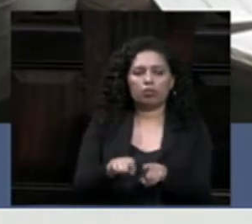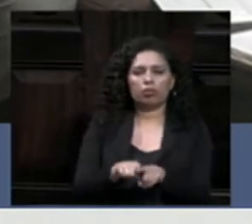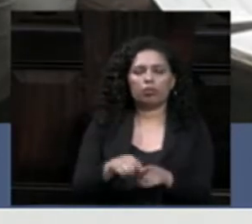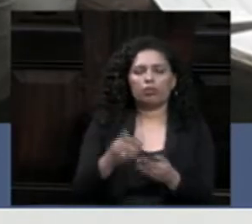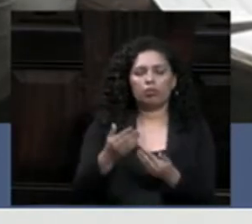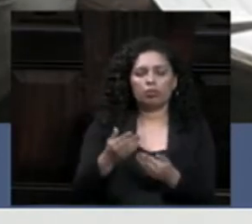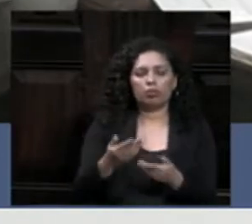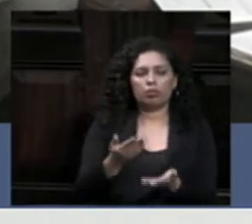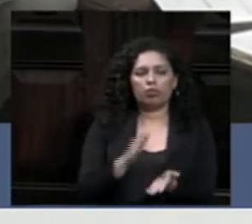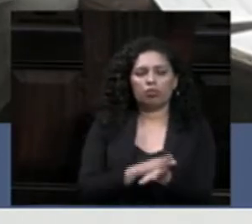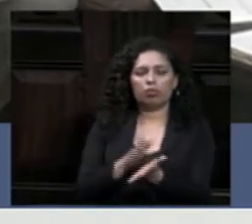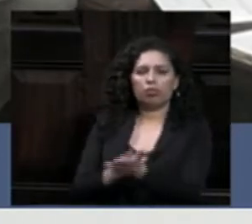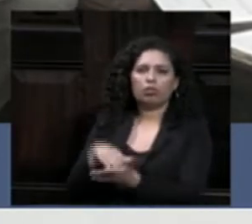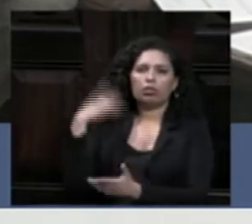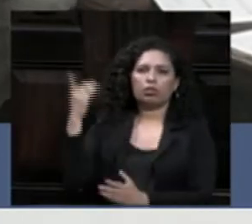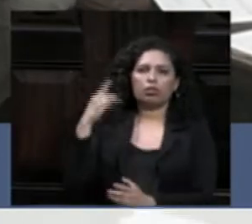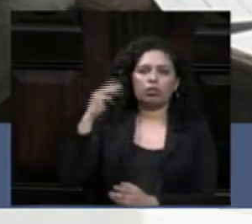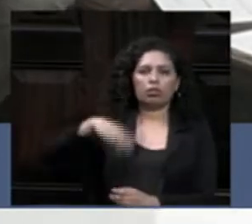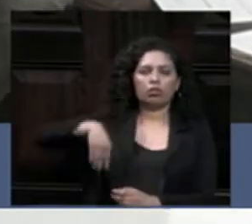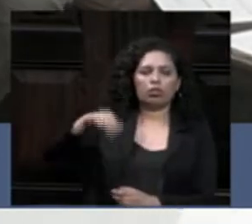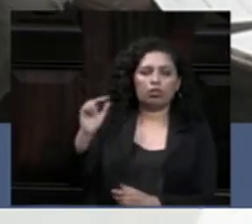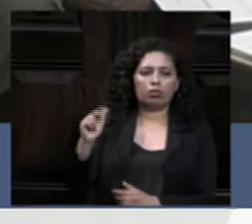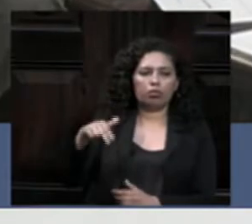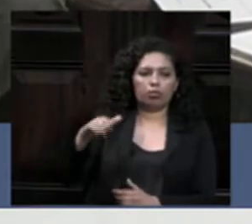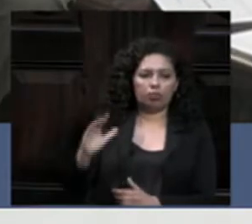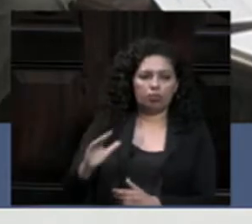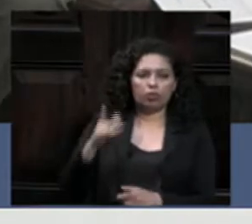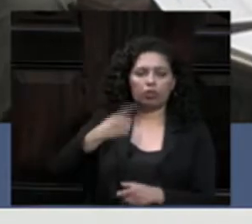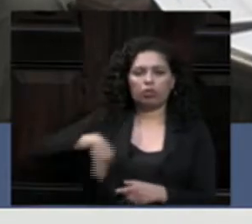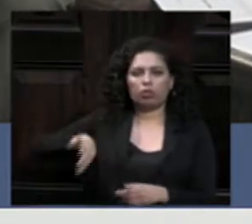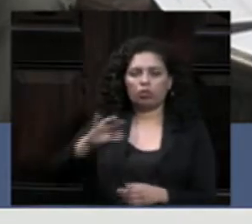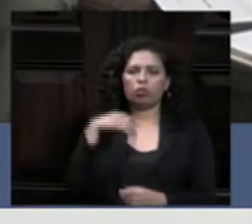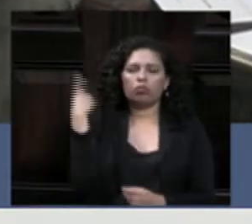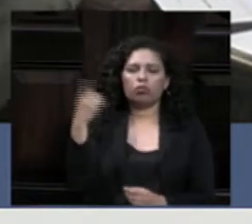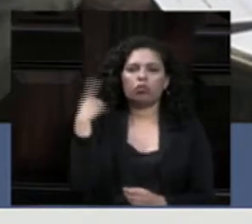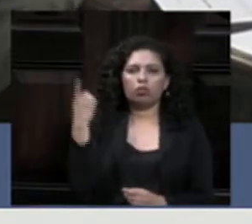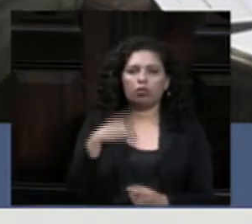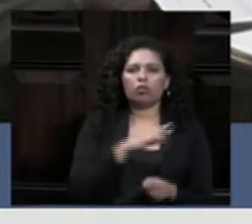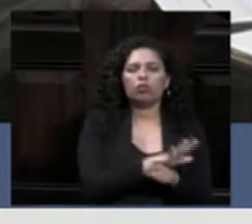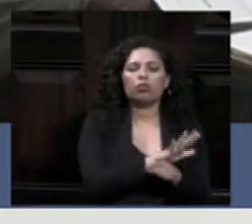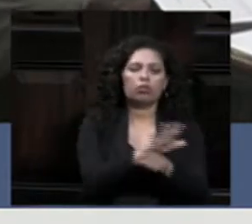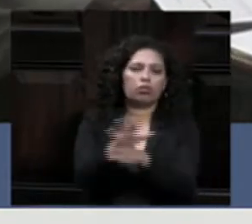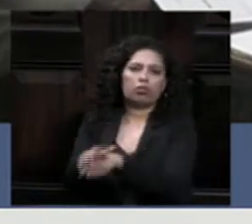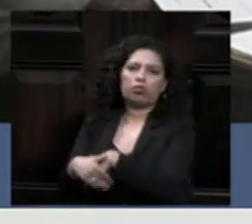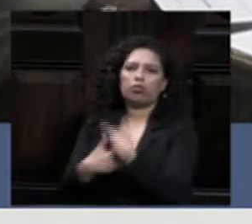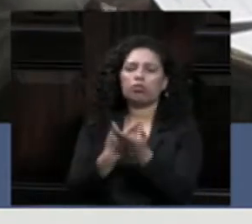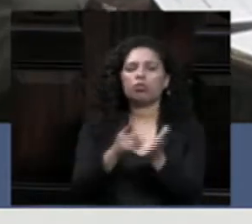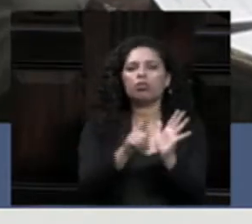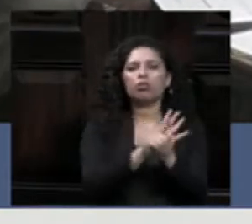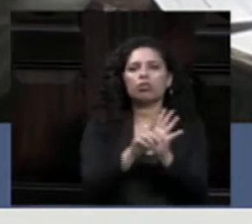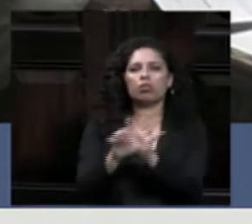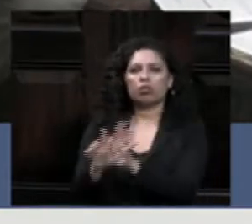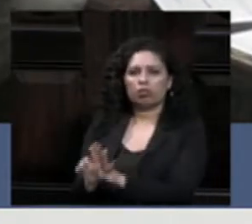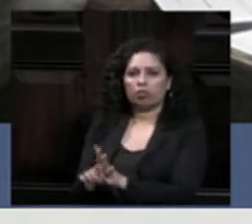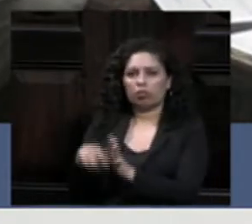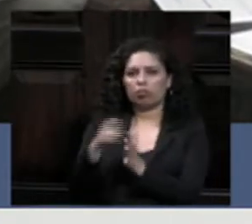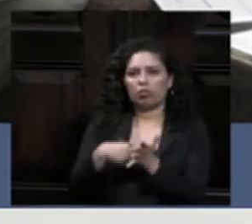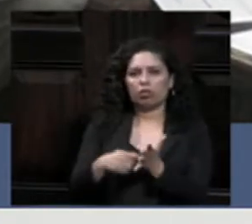Mink pelo projeto e todos os demais deputados que contribuíram para a redação